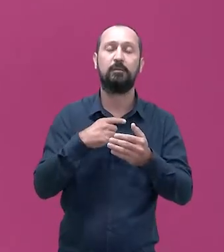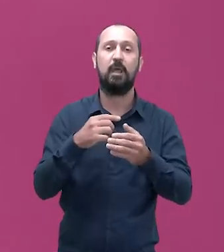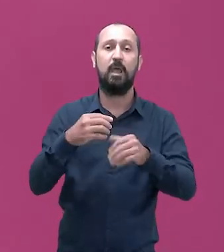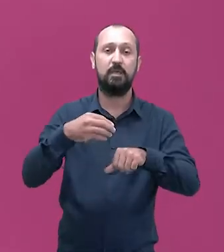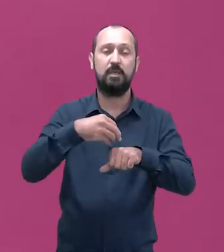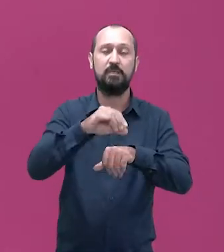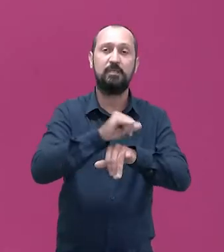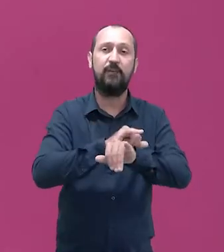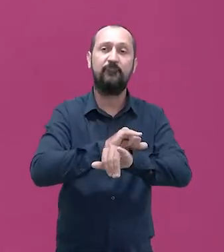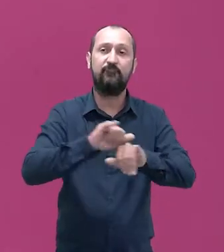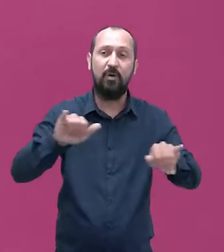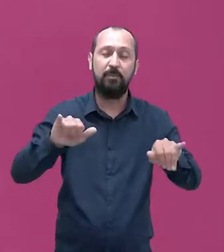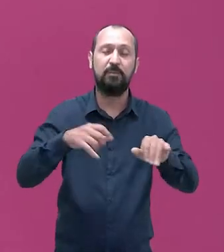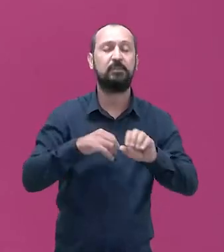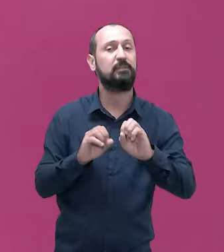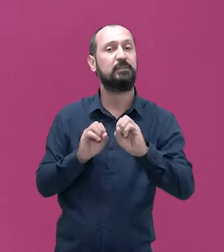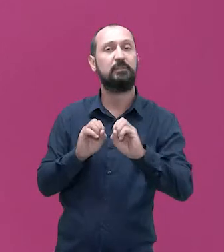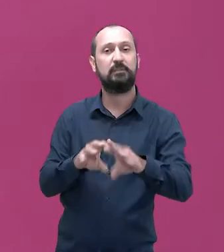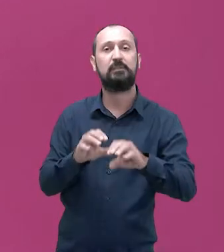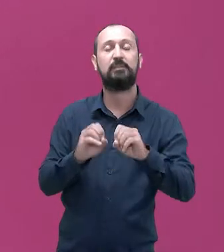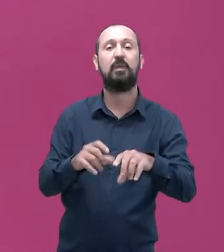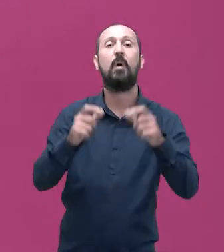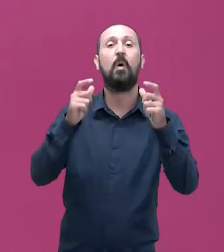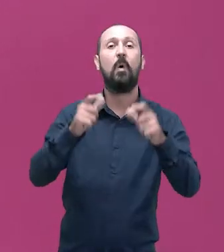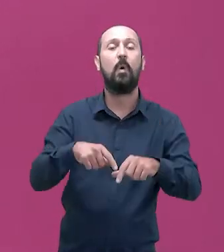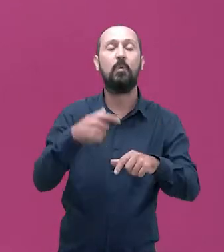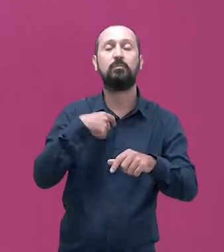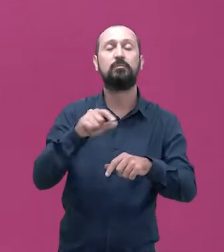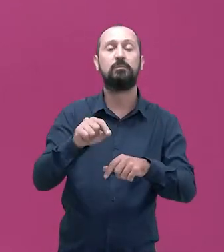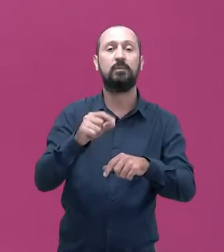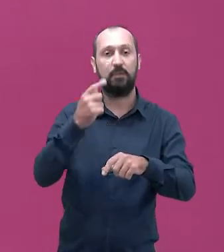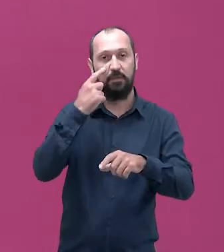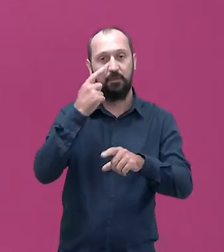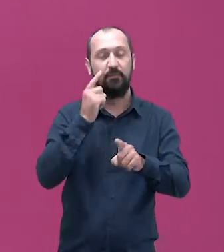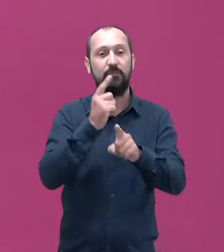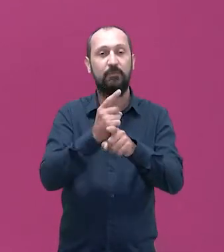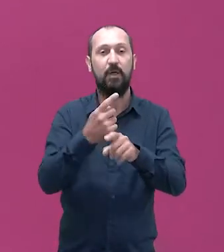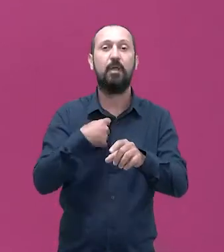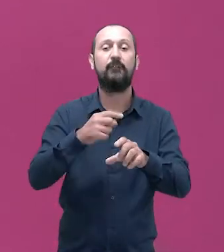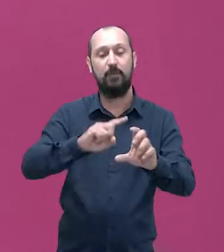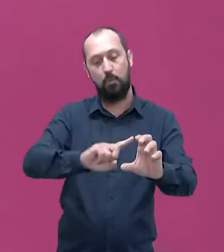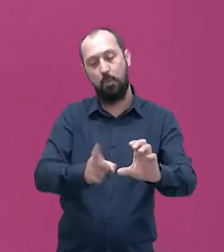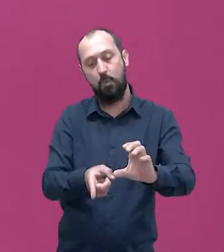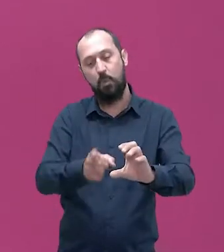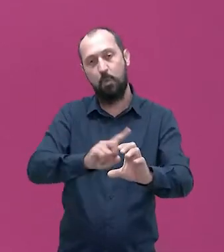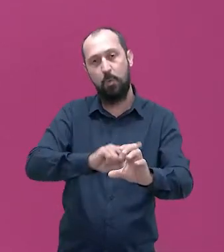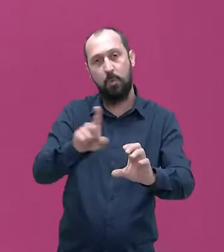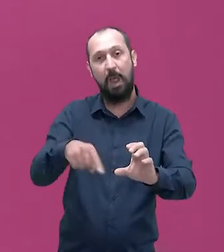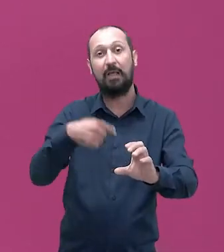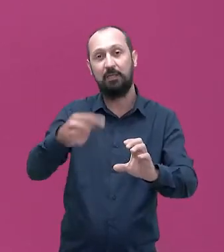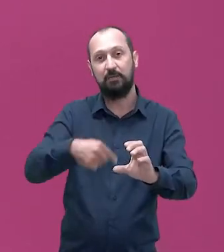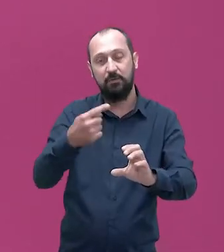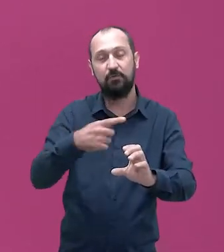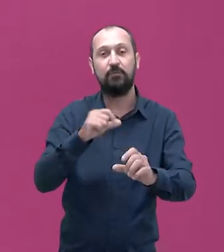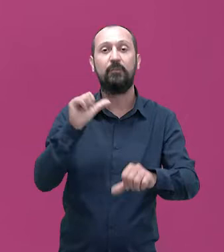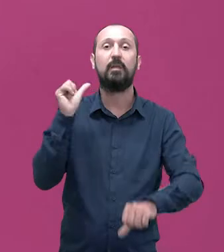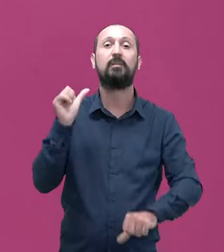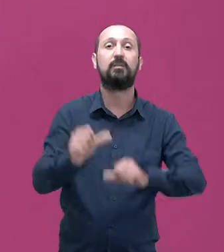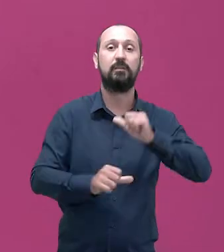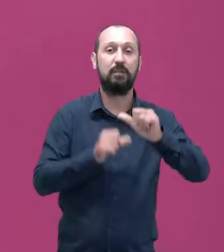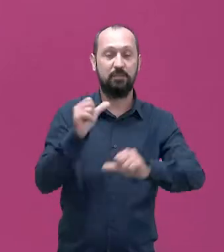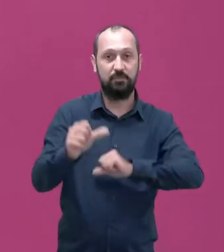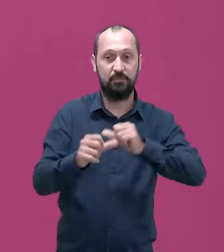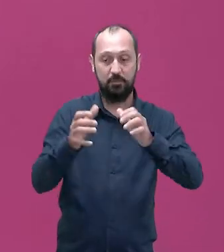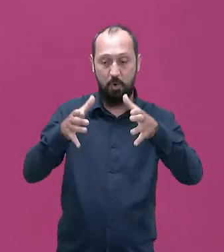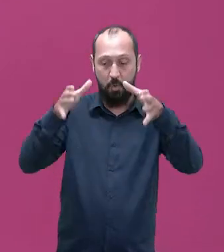toda essa informação, a gente ensina aonde esse condutor vai aferir o tacógrafo, aonde ele vai mudar e fazer a